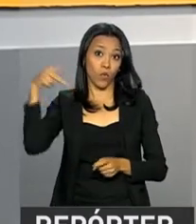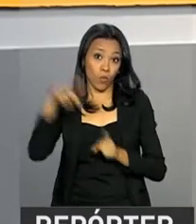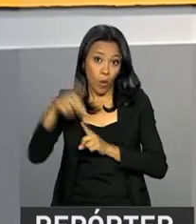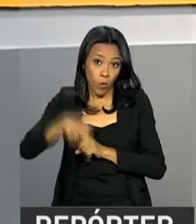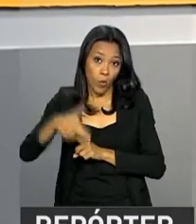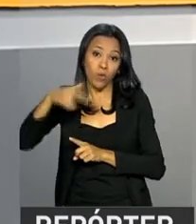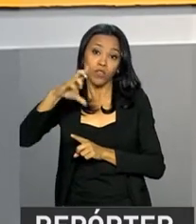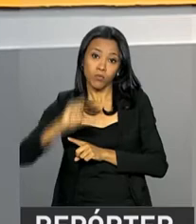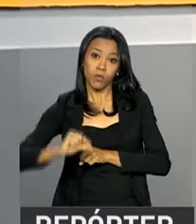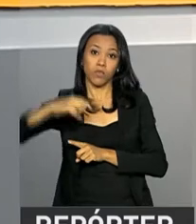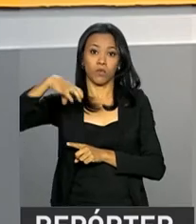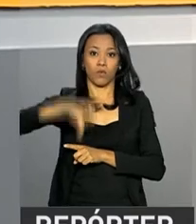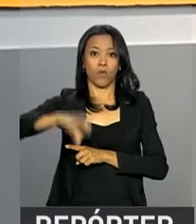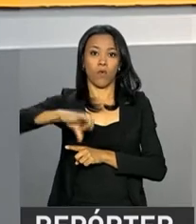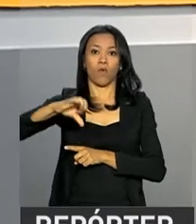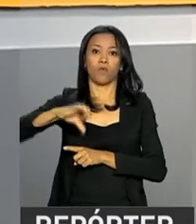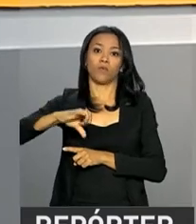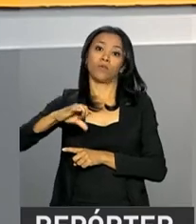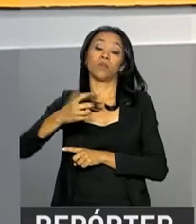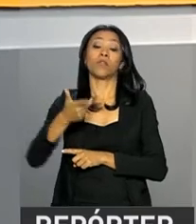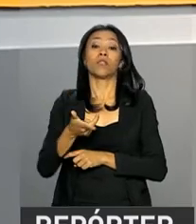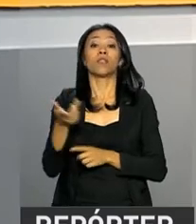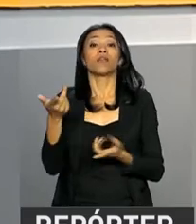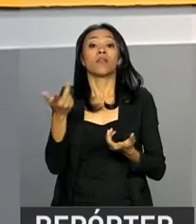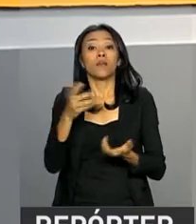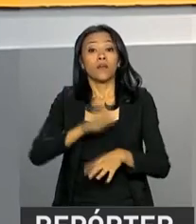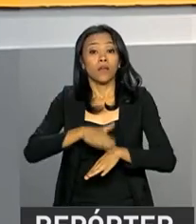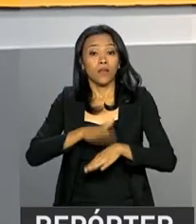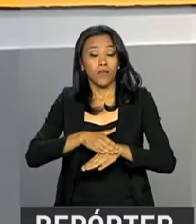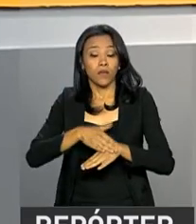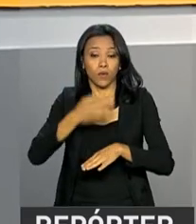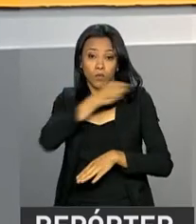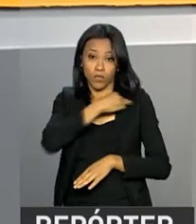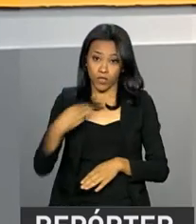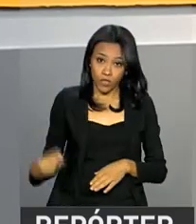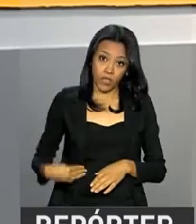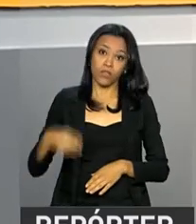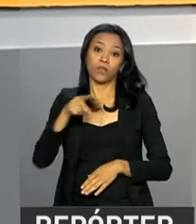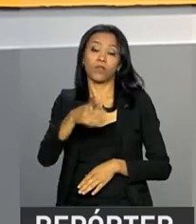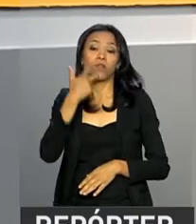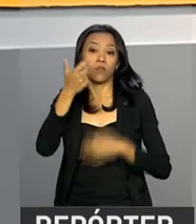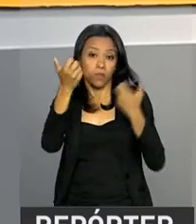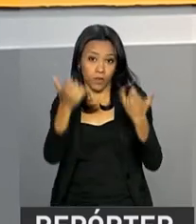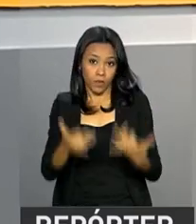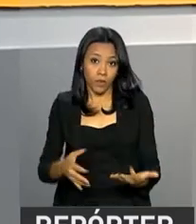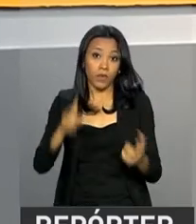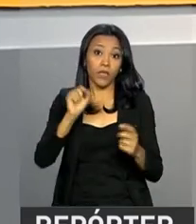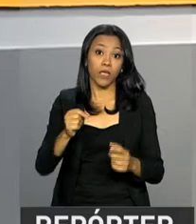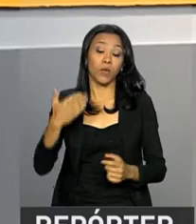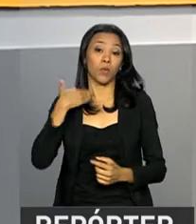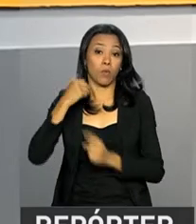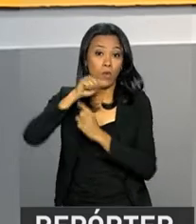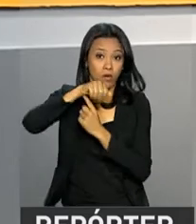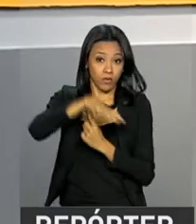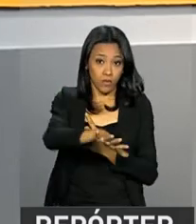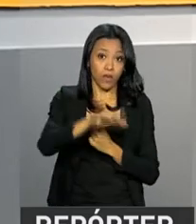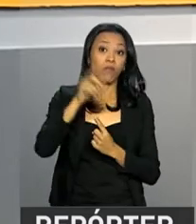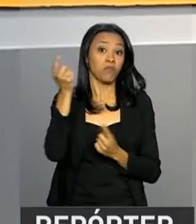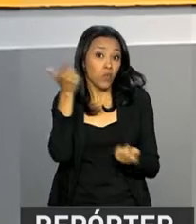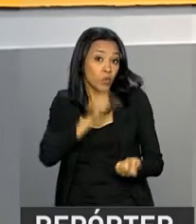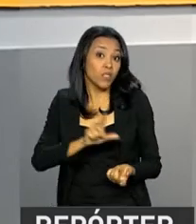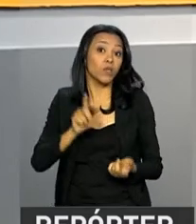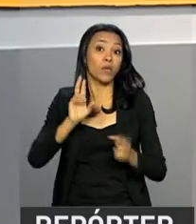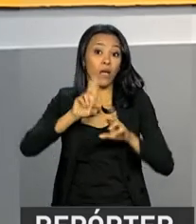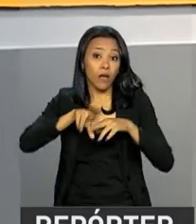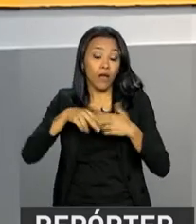seguido da taxa selic na avaliação do ministro da fazenda e henrique meirelles a decisão do banco central foi possível graças ao